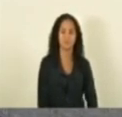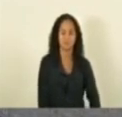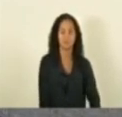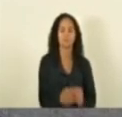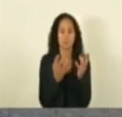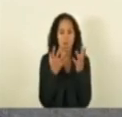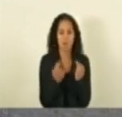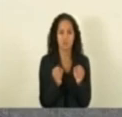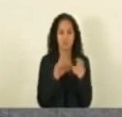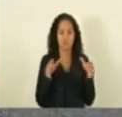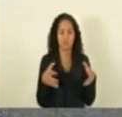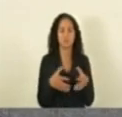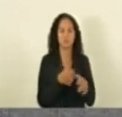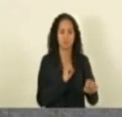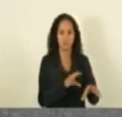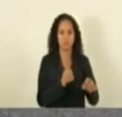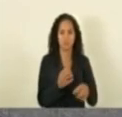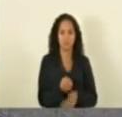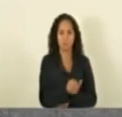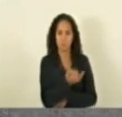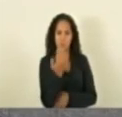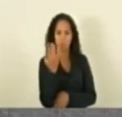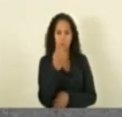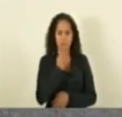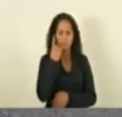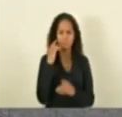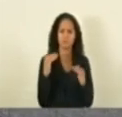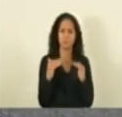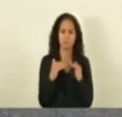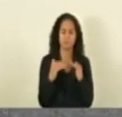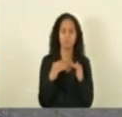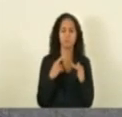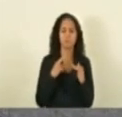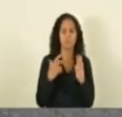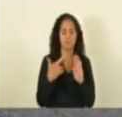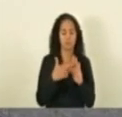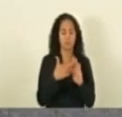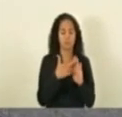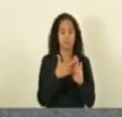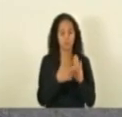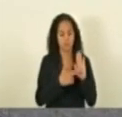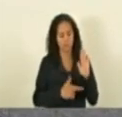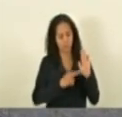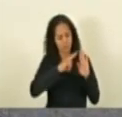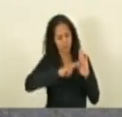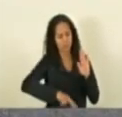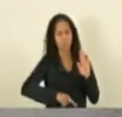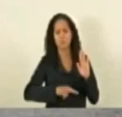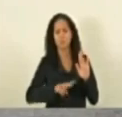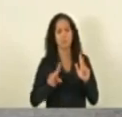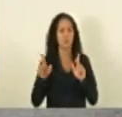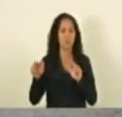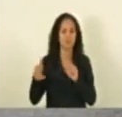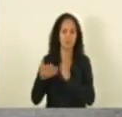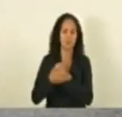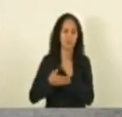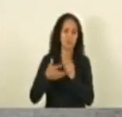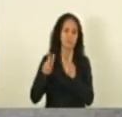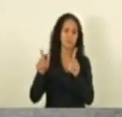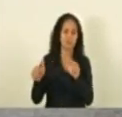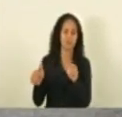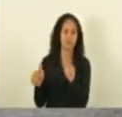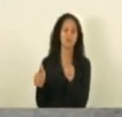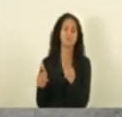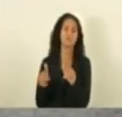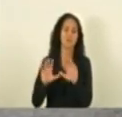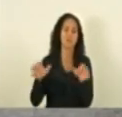Assumo a comissão de educação, há quórum. E o relatório tem como base o relatório da comissão de finanças, senhor